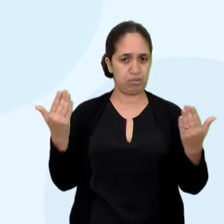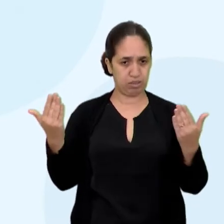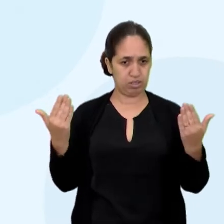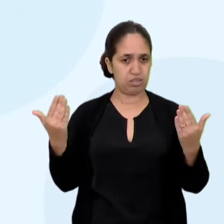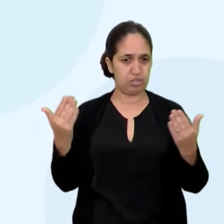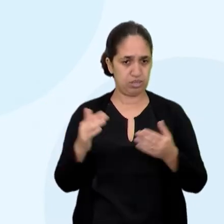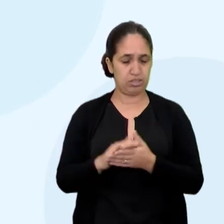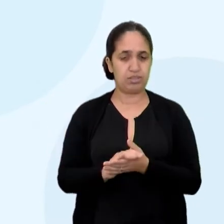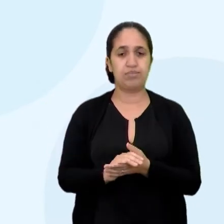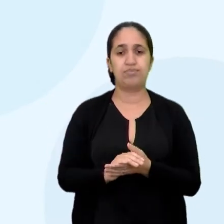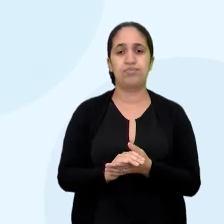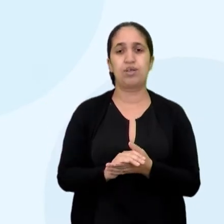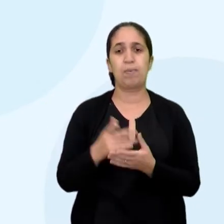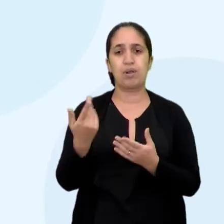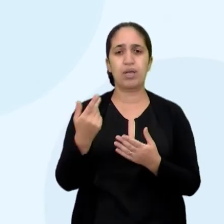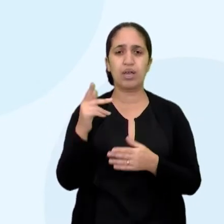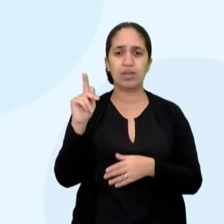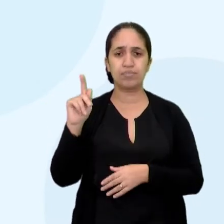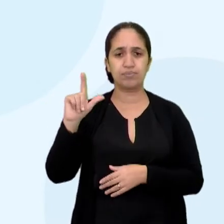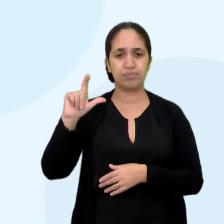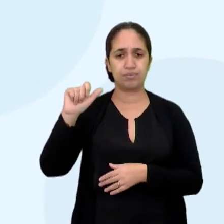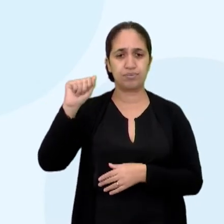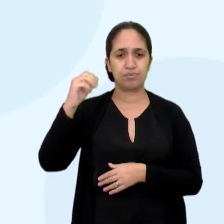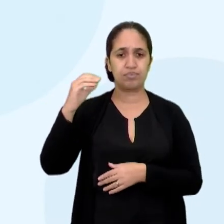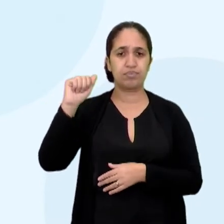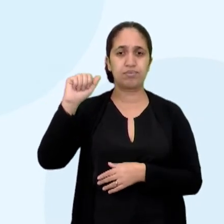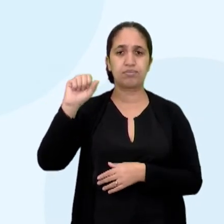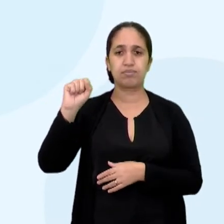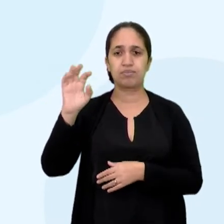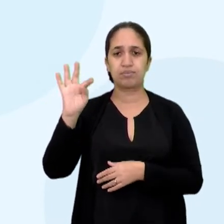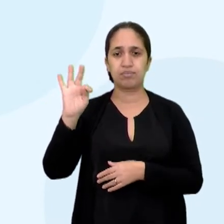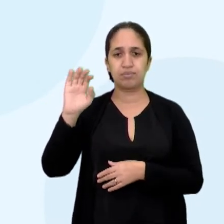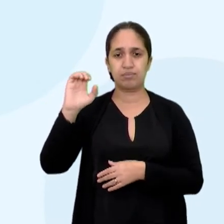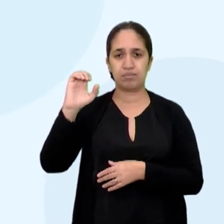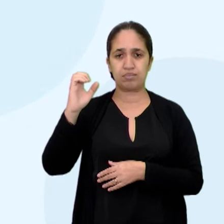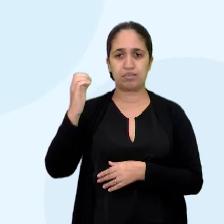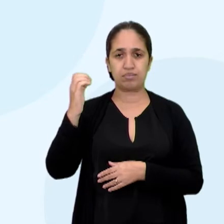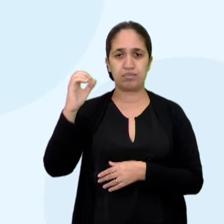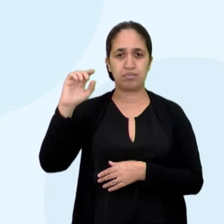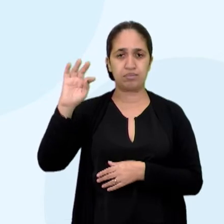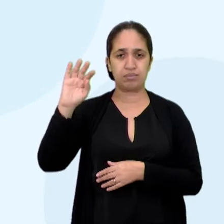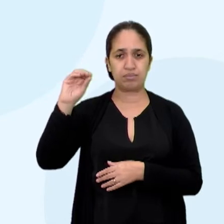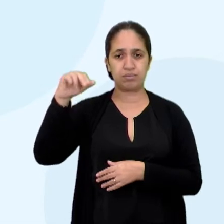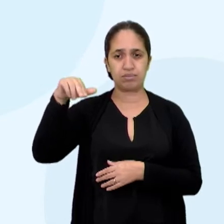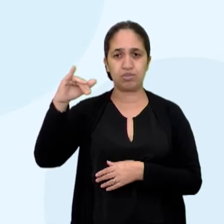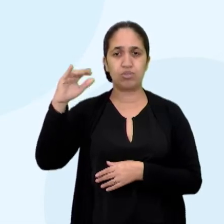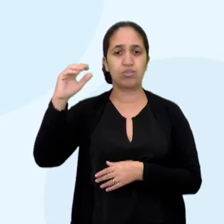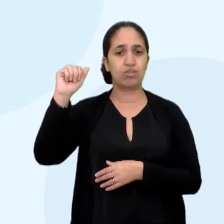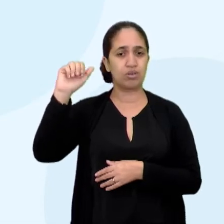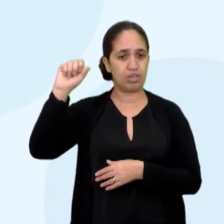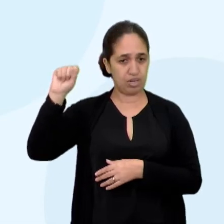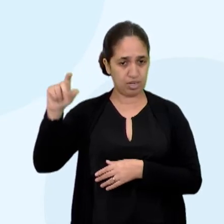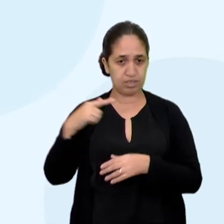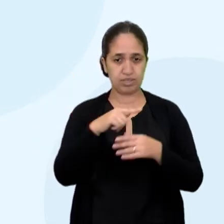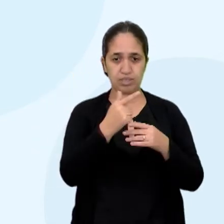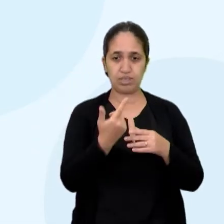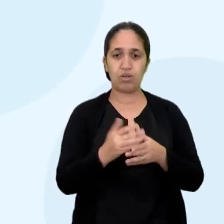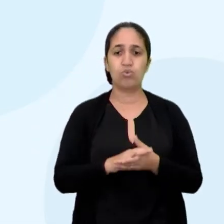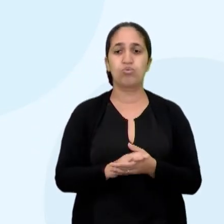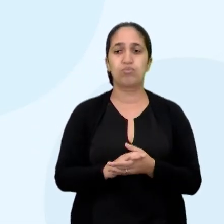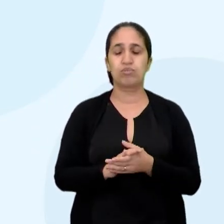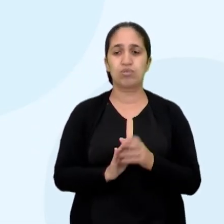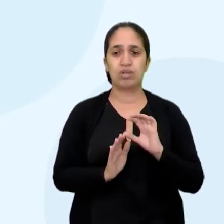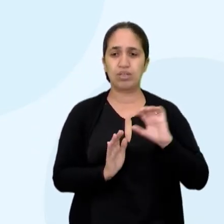de encontro de placas tectônicas aí, são suscetíveis a terremotos. Né? Do lado esquerdo está a placa das Filipinas, né, com a